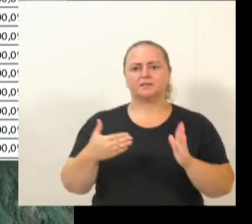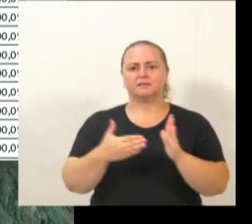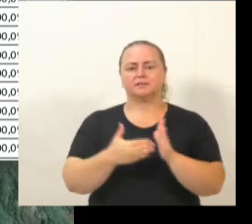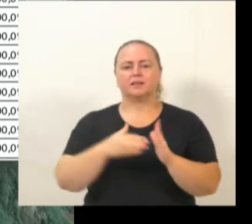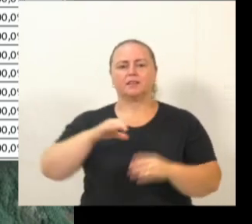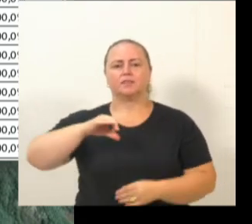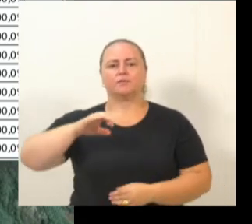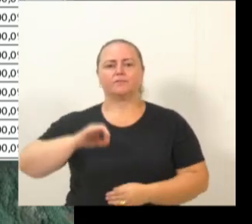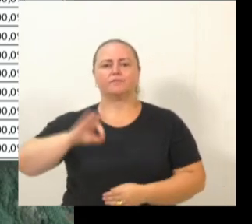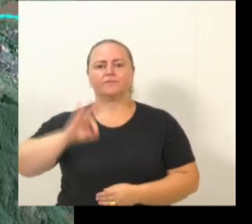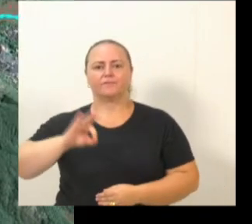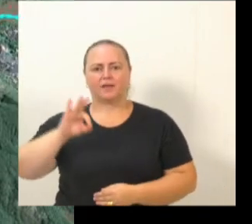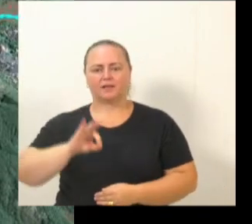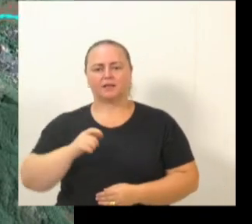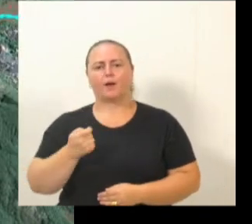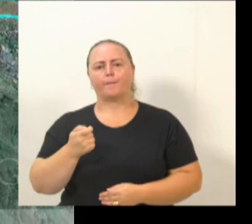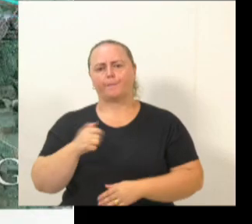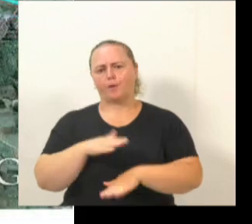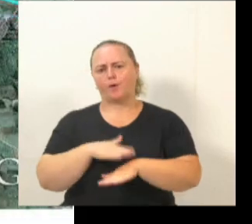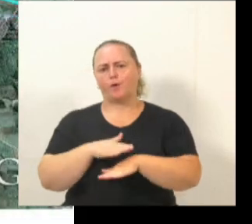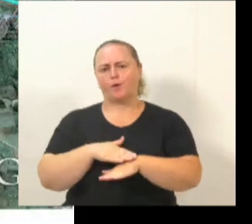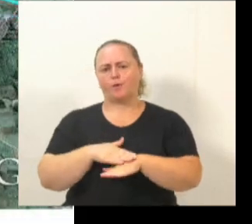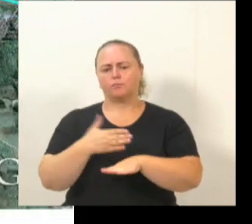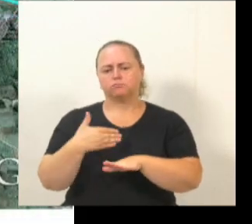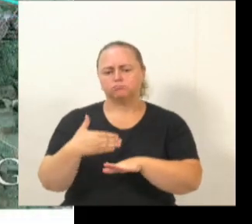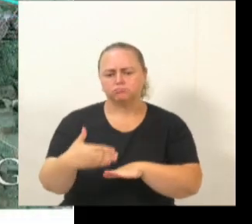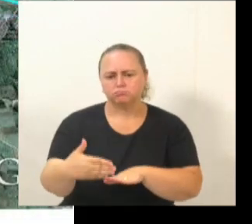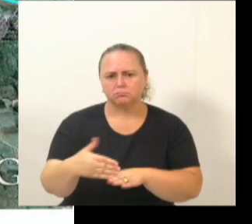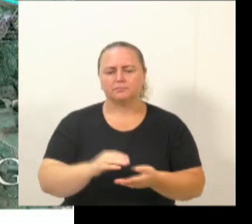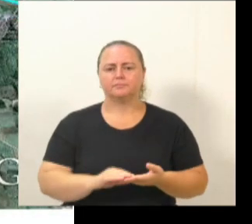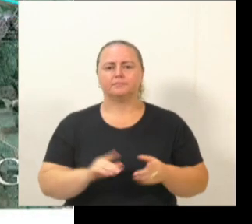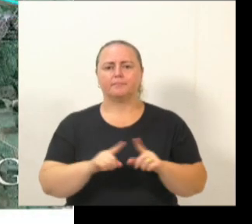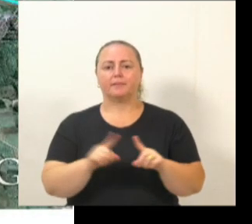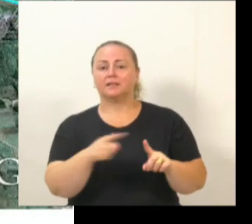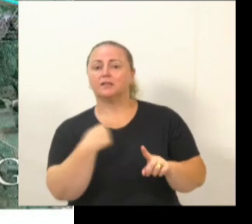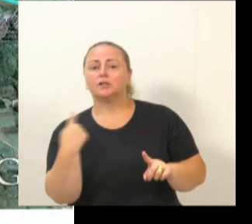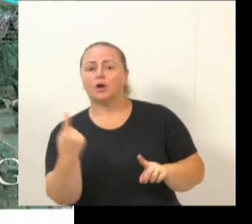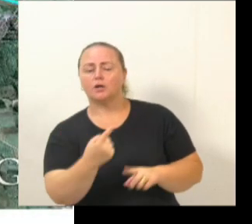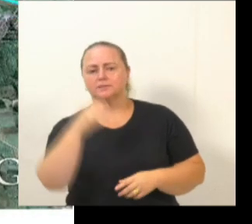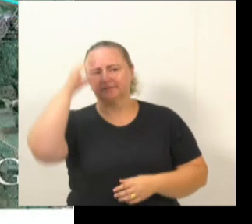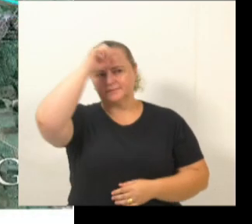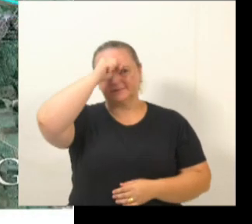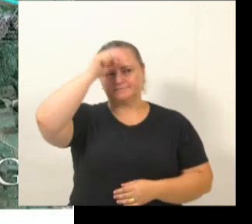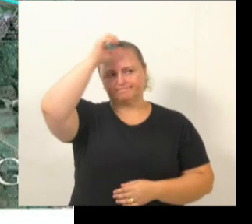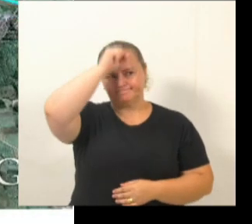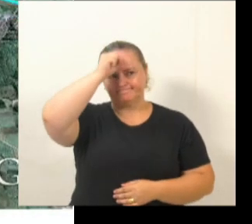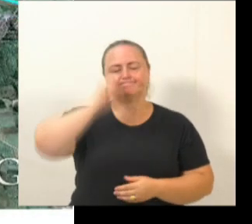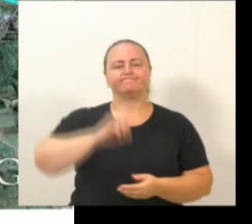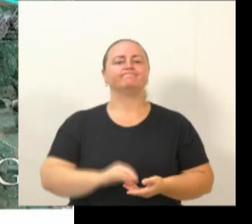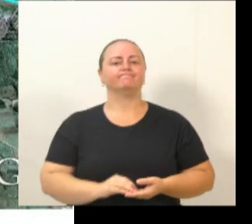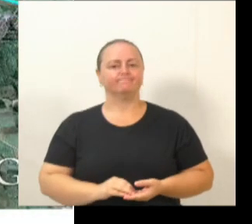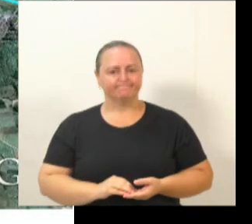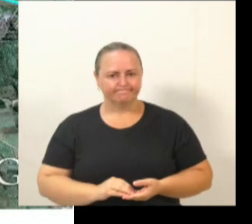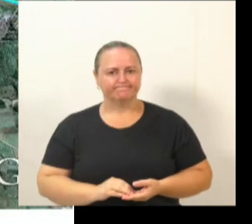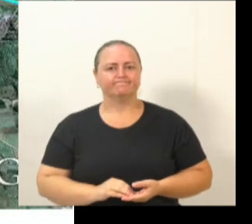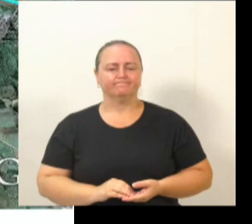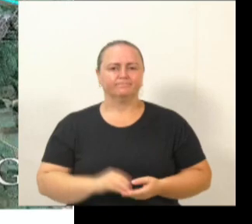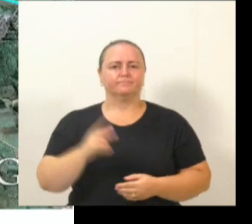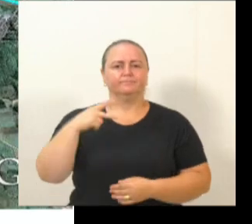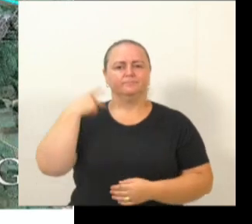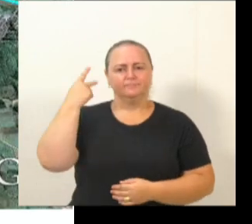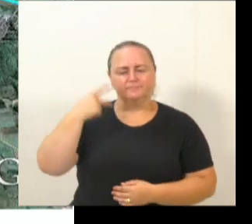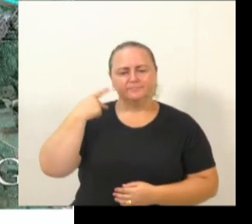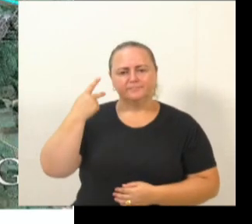é uma coisa que a gente aprendeu, a gente em concessionária, a gente, os vereadores, a comunidade, o poder concedente,